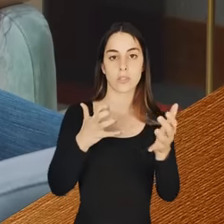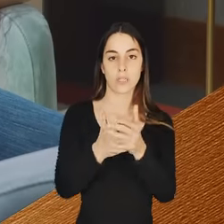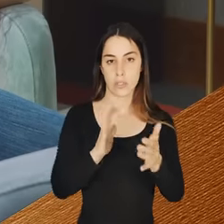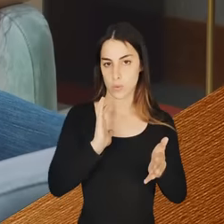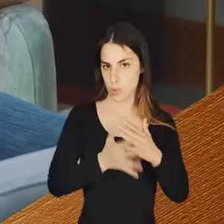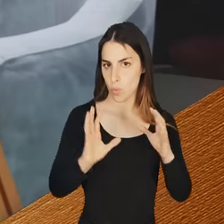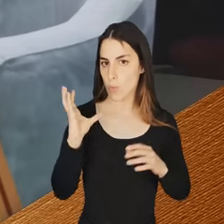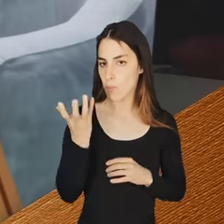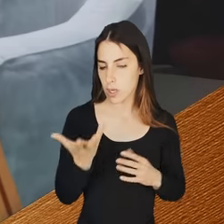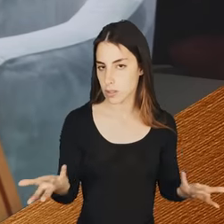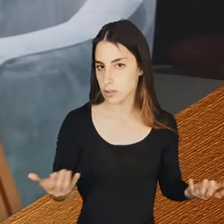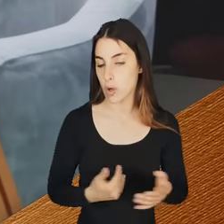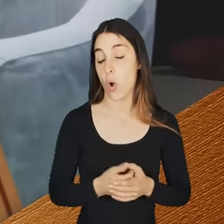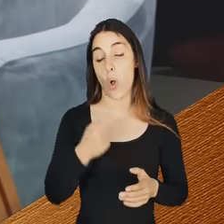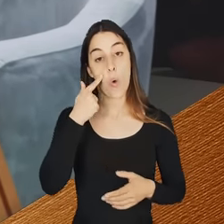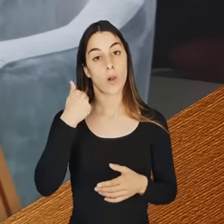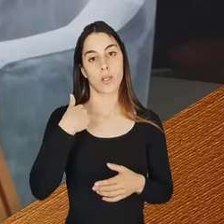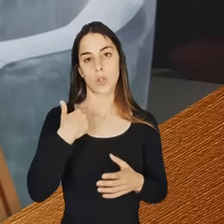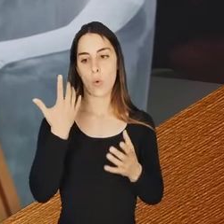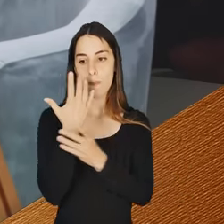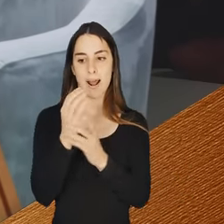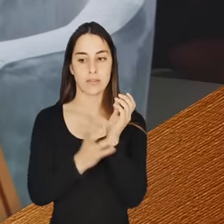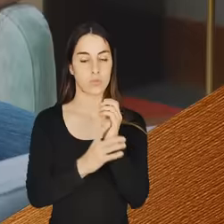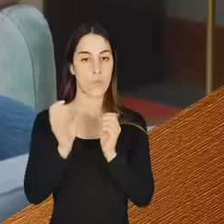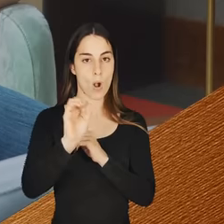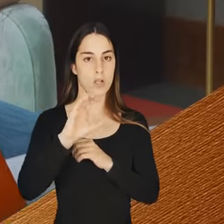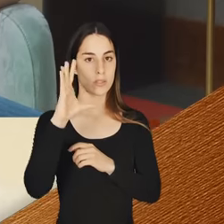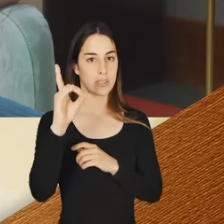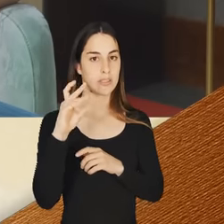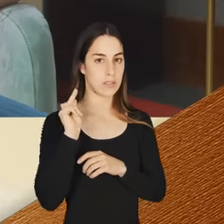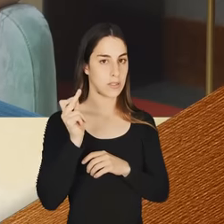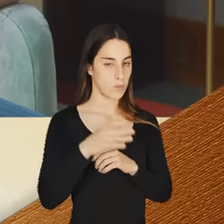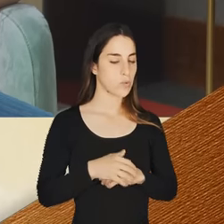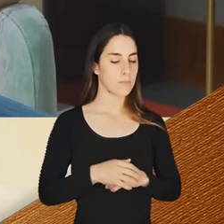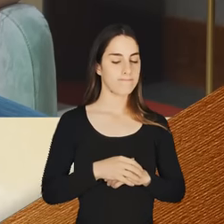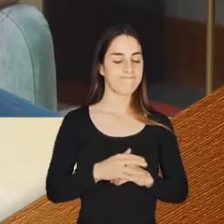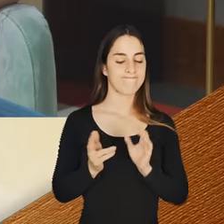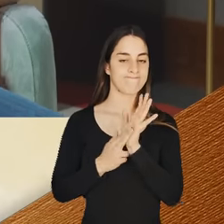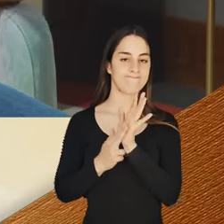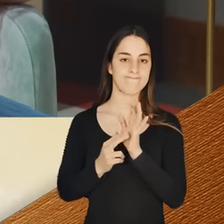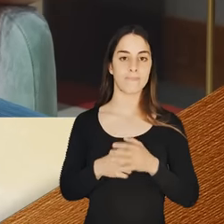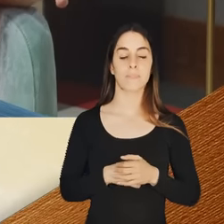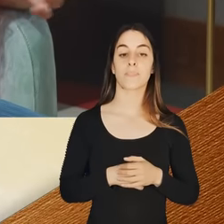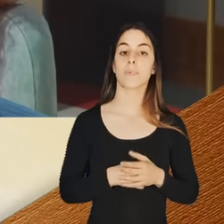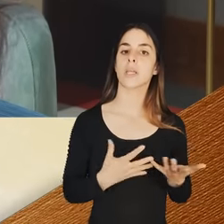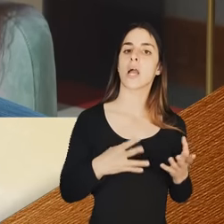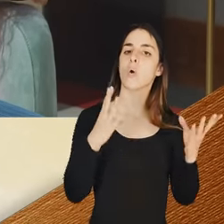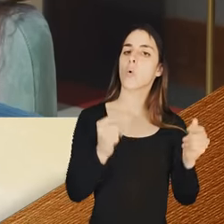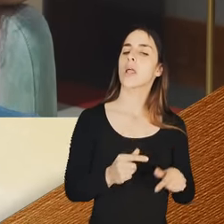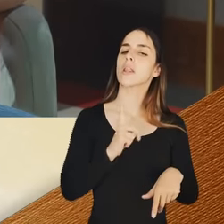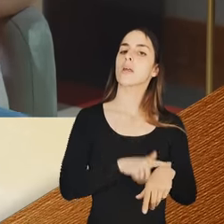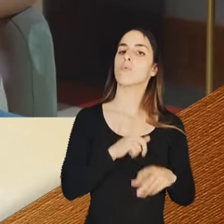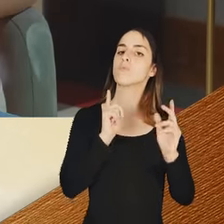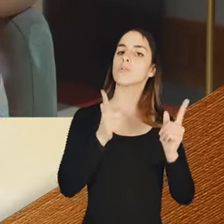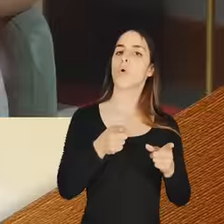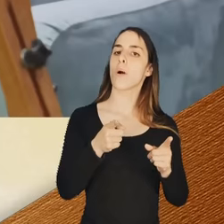Olha, eu sem braços estou mais ou menos há 6 anos. Há 6 anos. Verdade. Sem braços. Verdade. E há quanto tempo é que começou a pintar